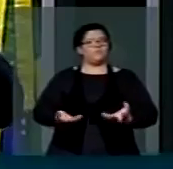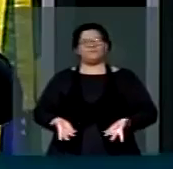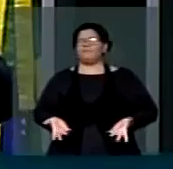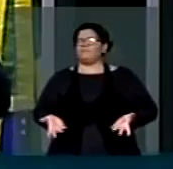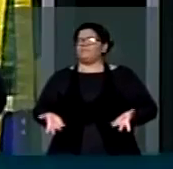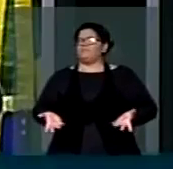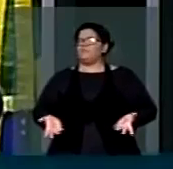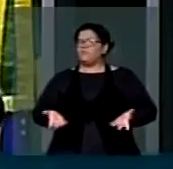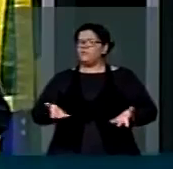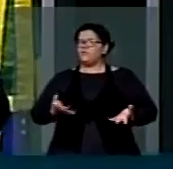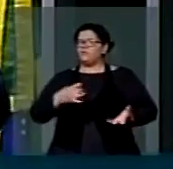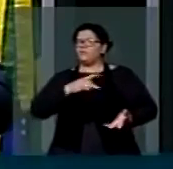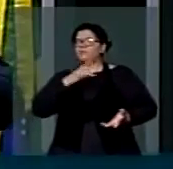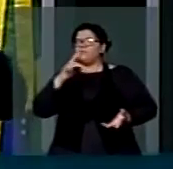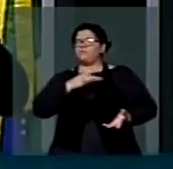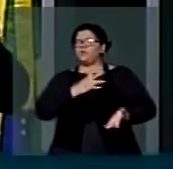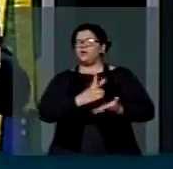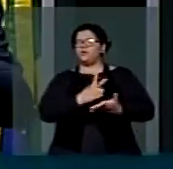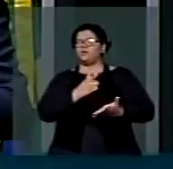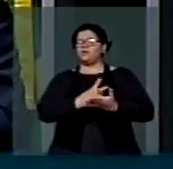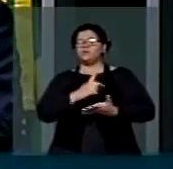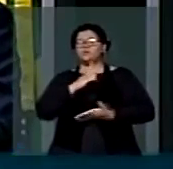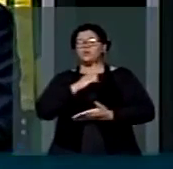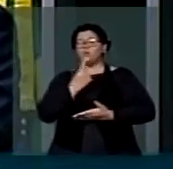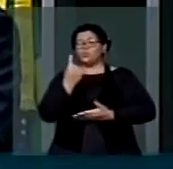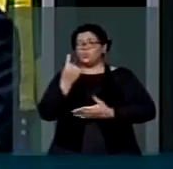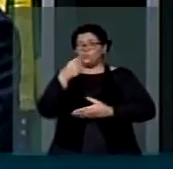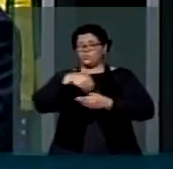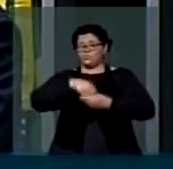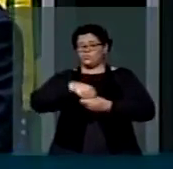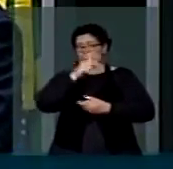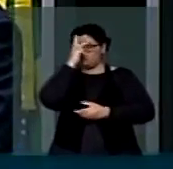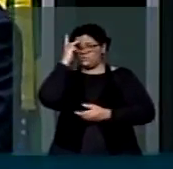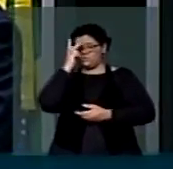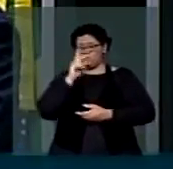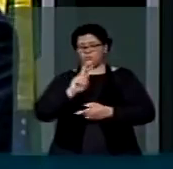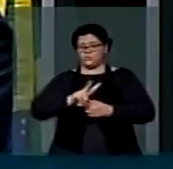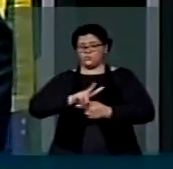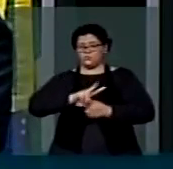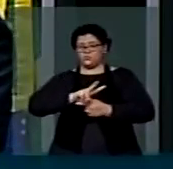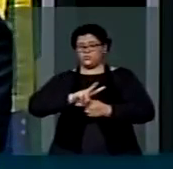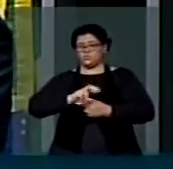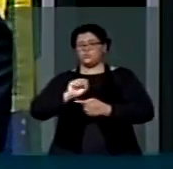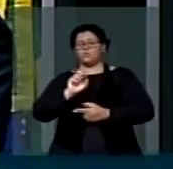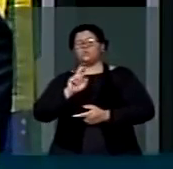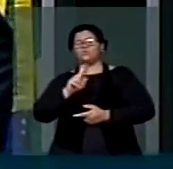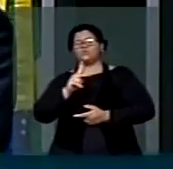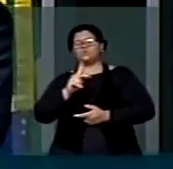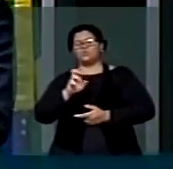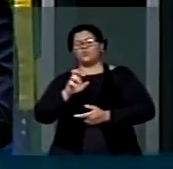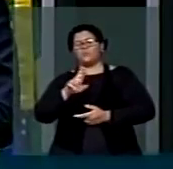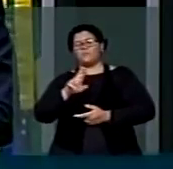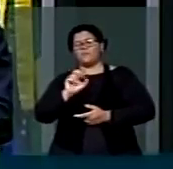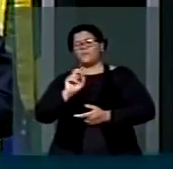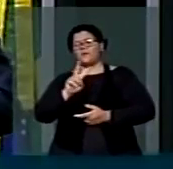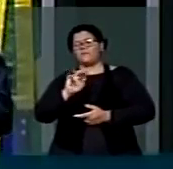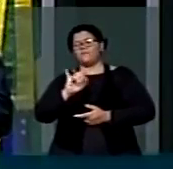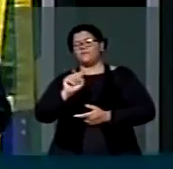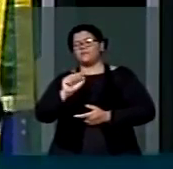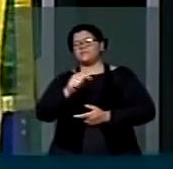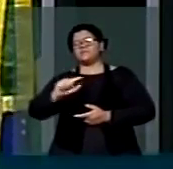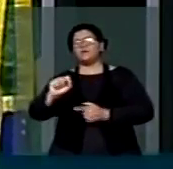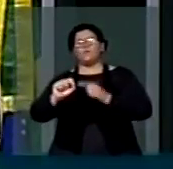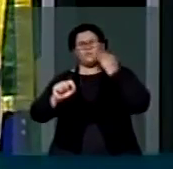um supervisor de atividades que tem que ser comunicado sobre